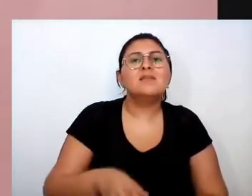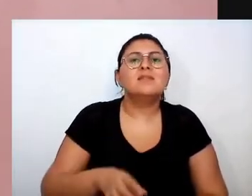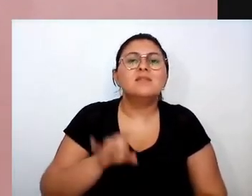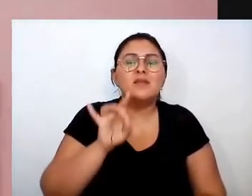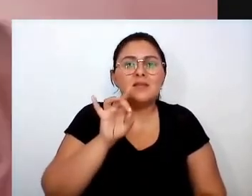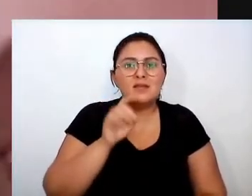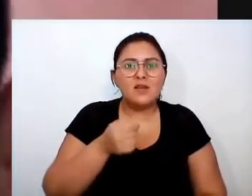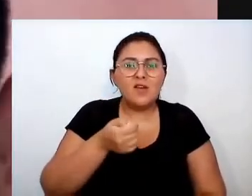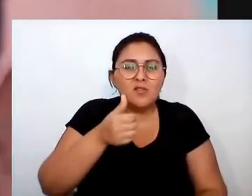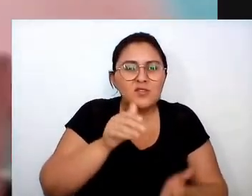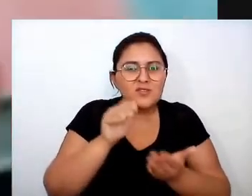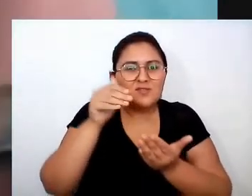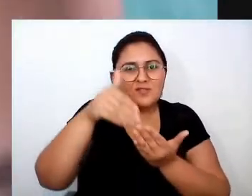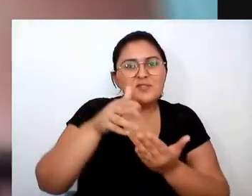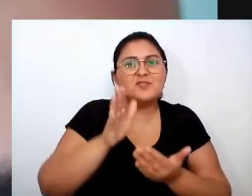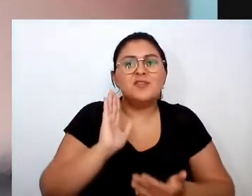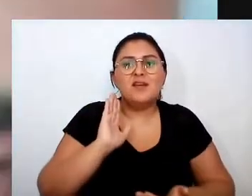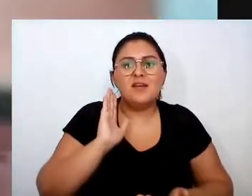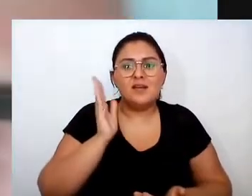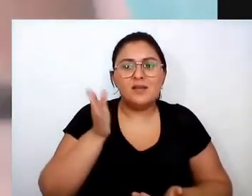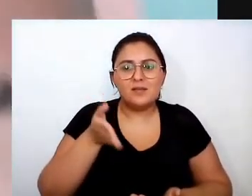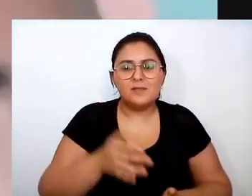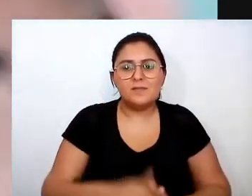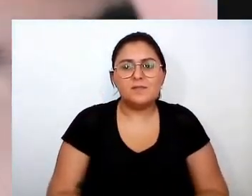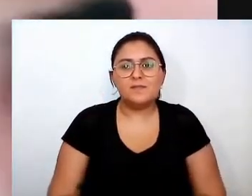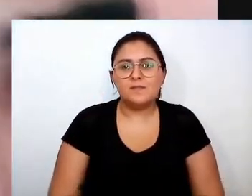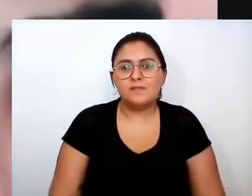É, então, olha só.